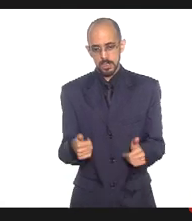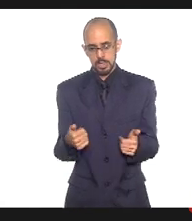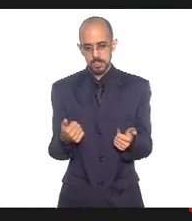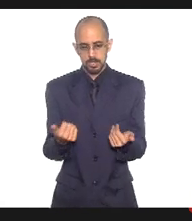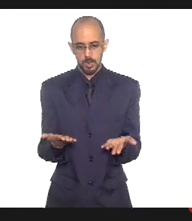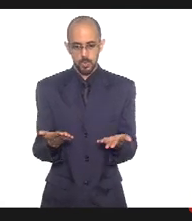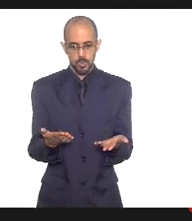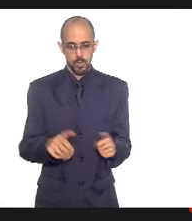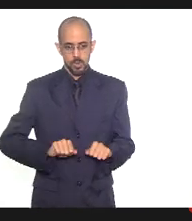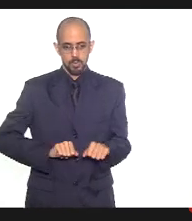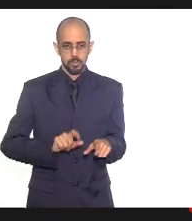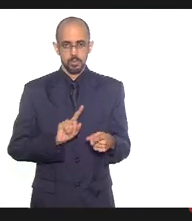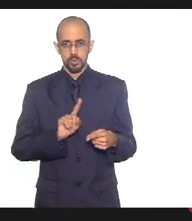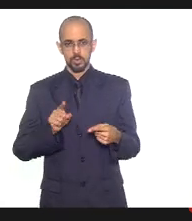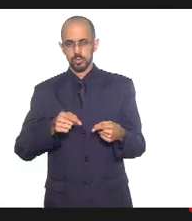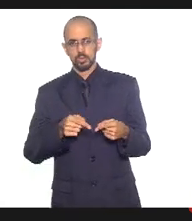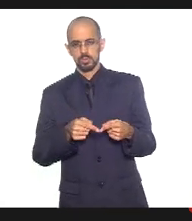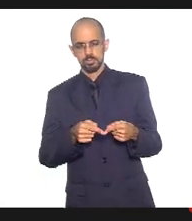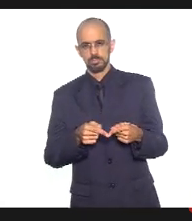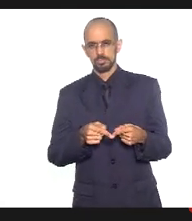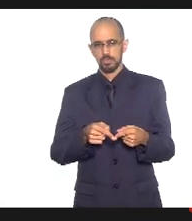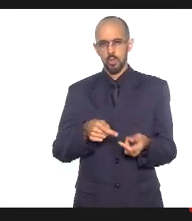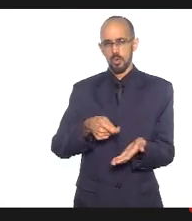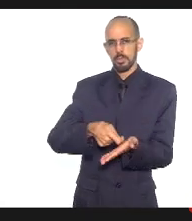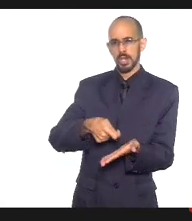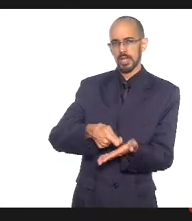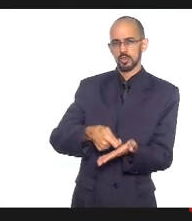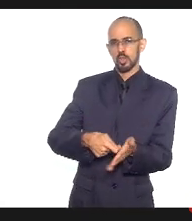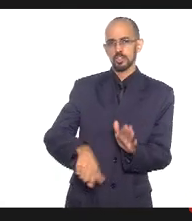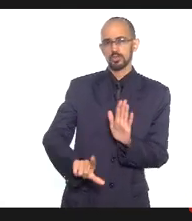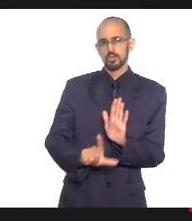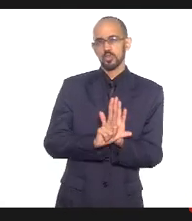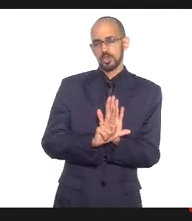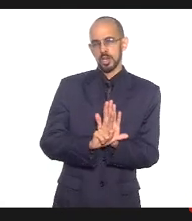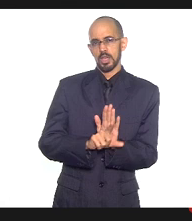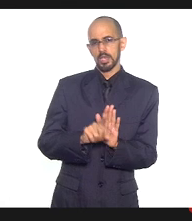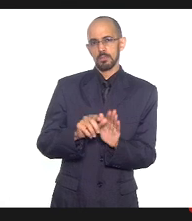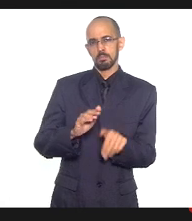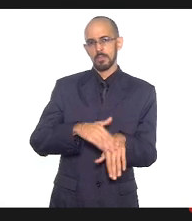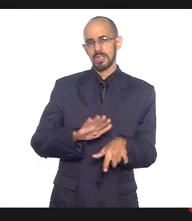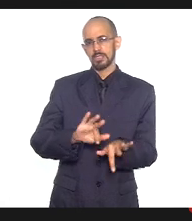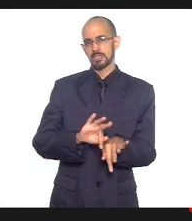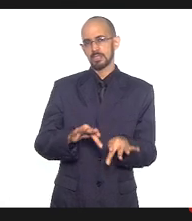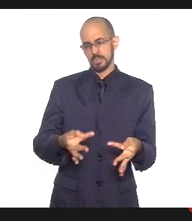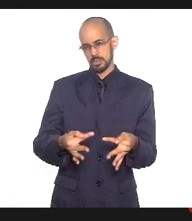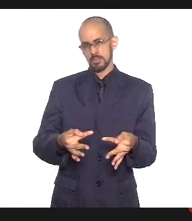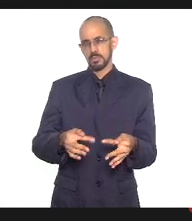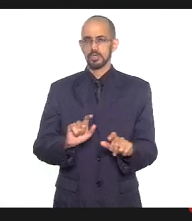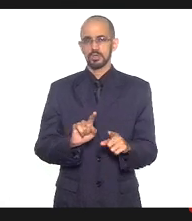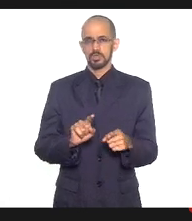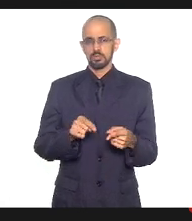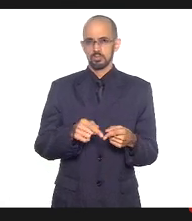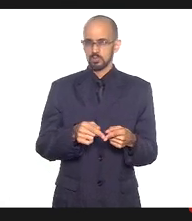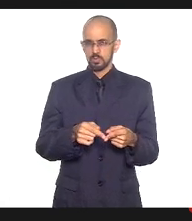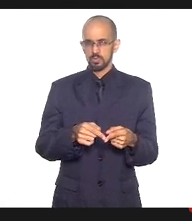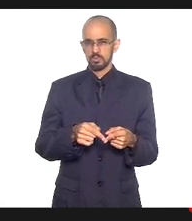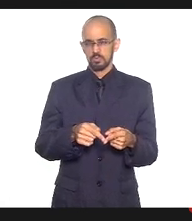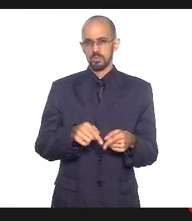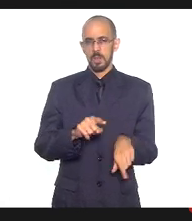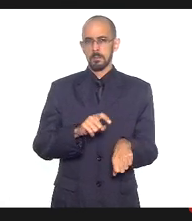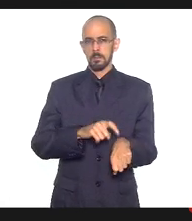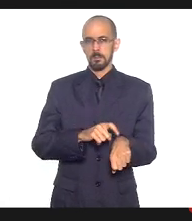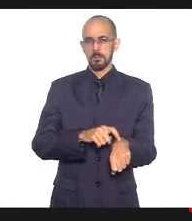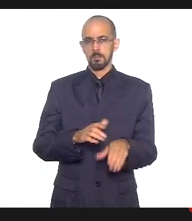Para além dos itens obrigatórios por lei, como itens mais simples, né, o escopo, o objeto, o prazo, a sede do